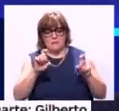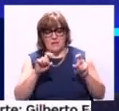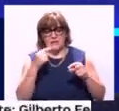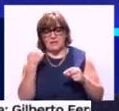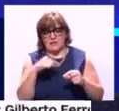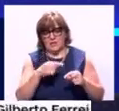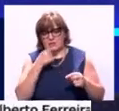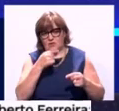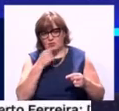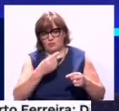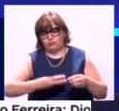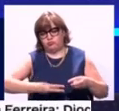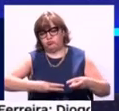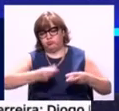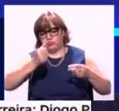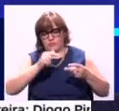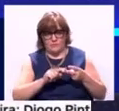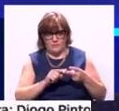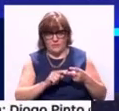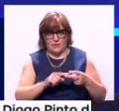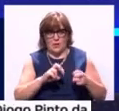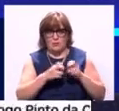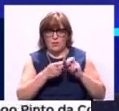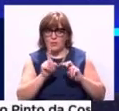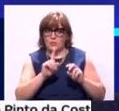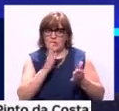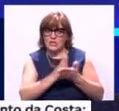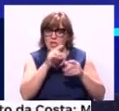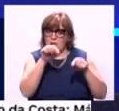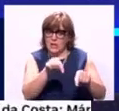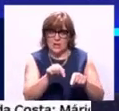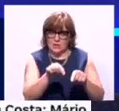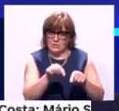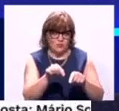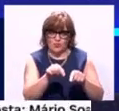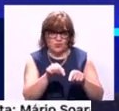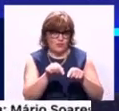Centenas, repara, é que o problema não está só aqui.